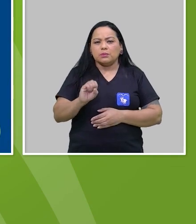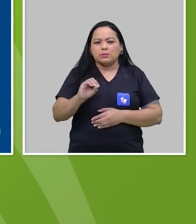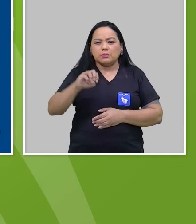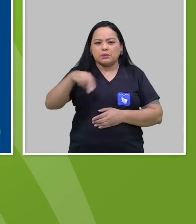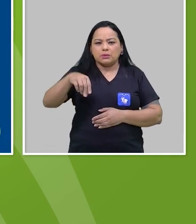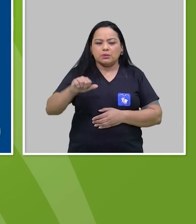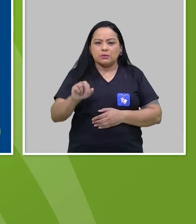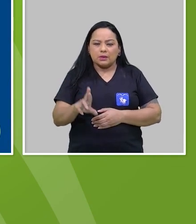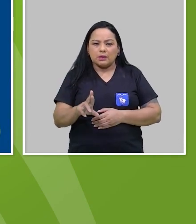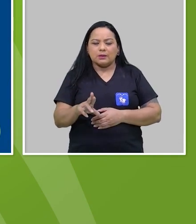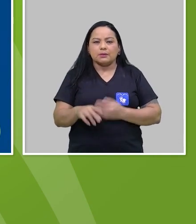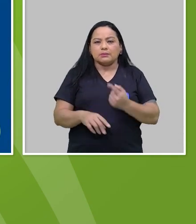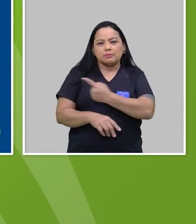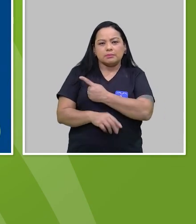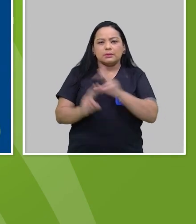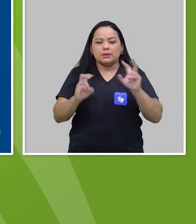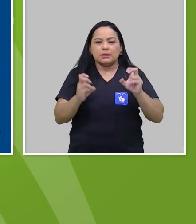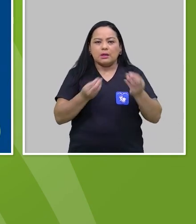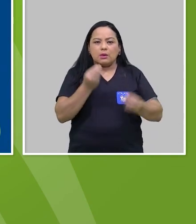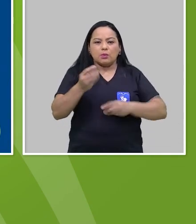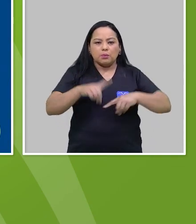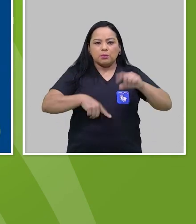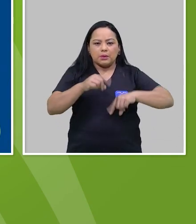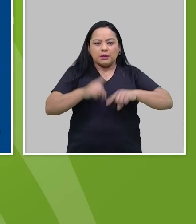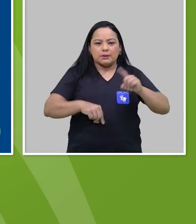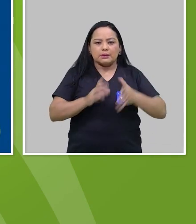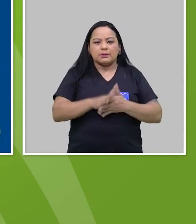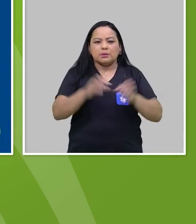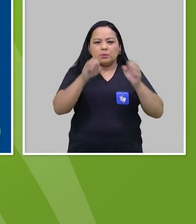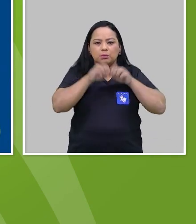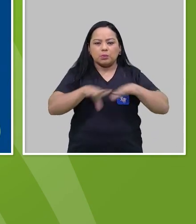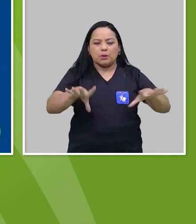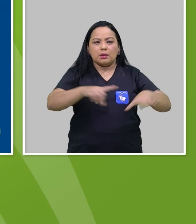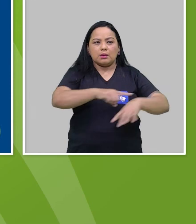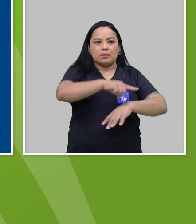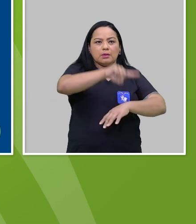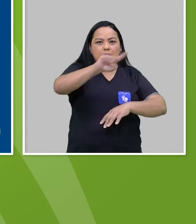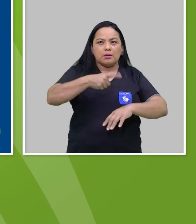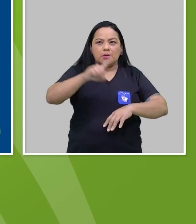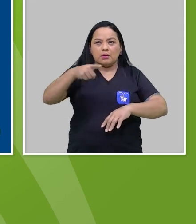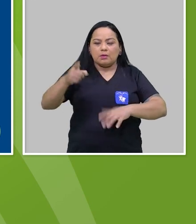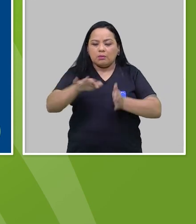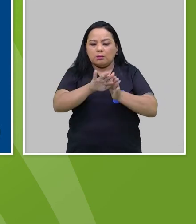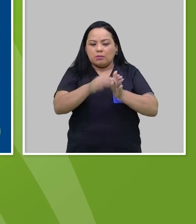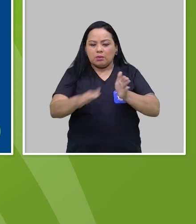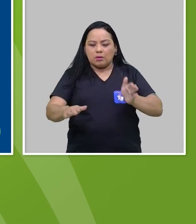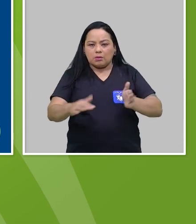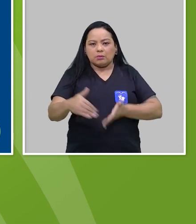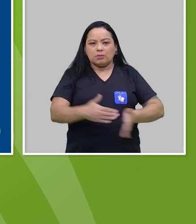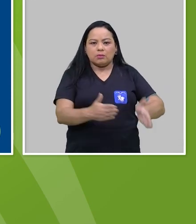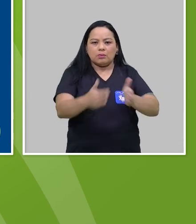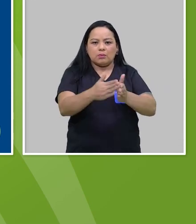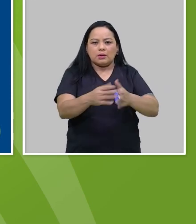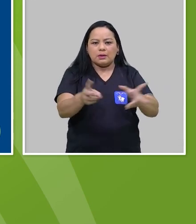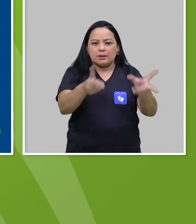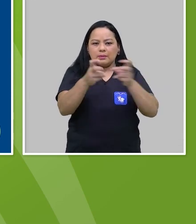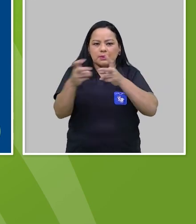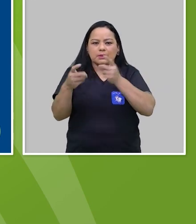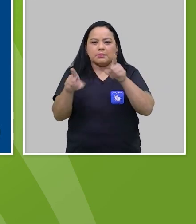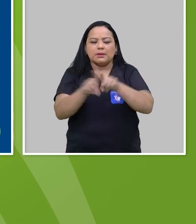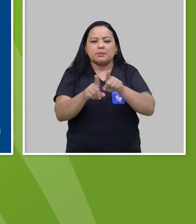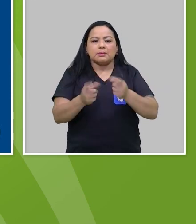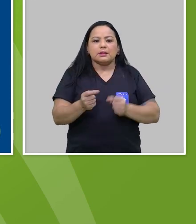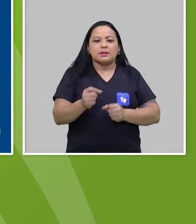O sonar é um aparelho que emite ondas sonoras na água e capta